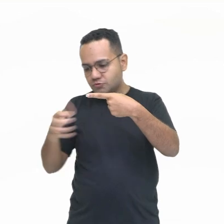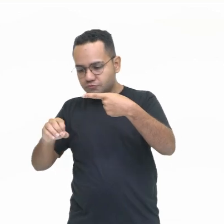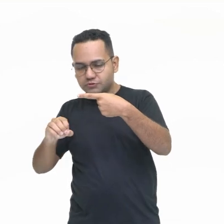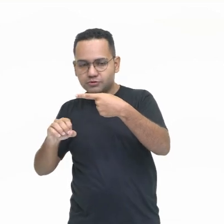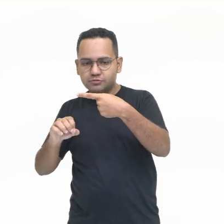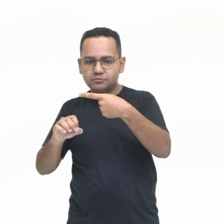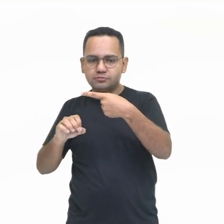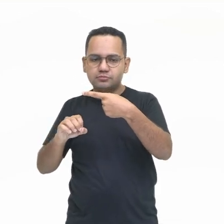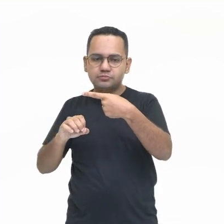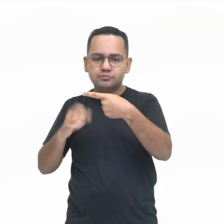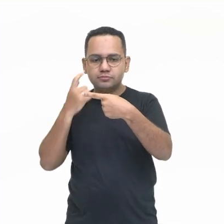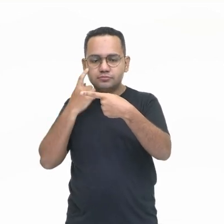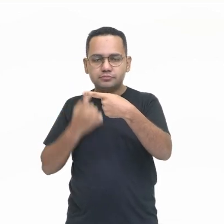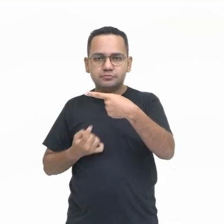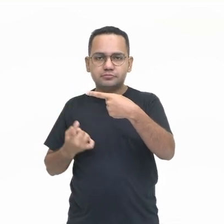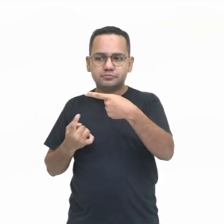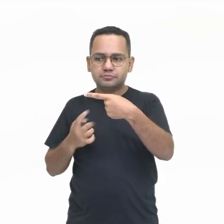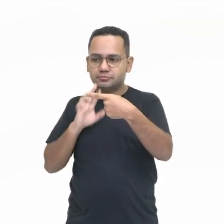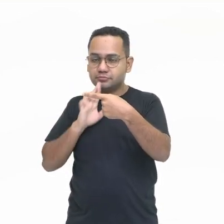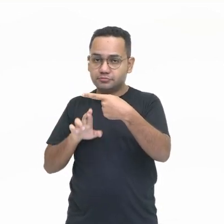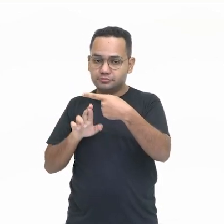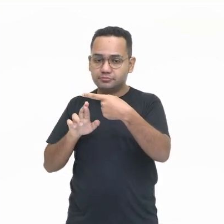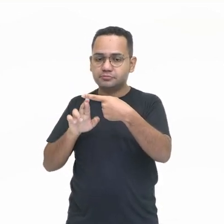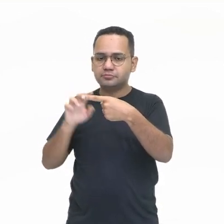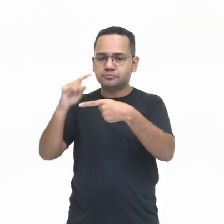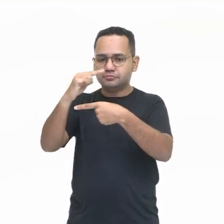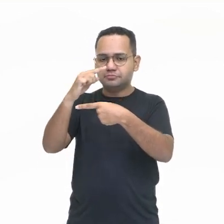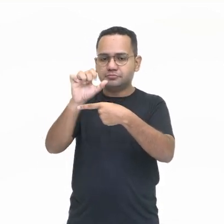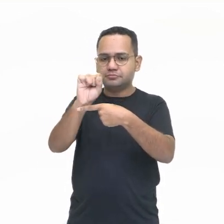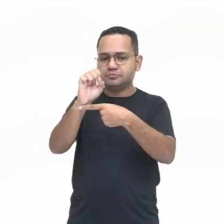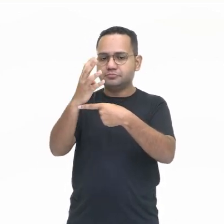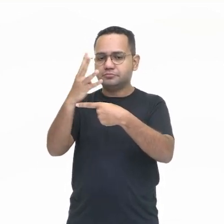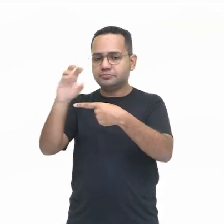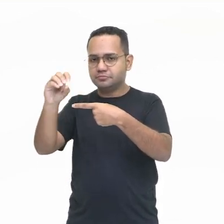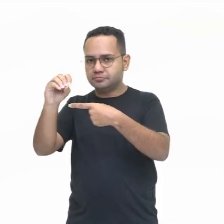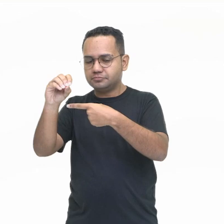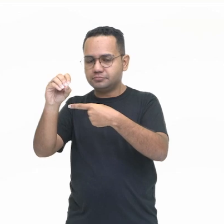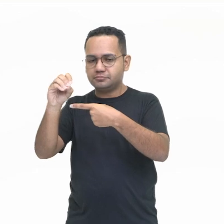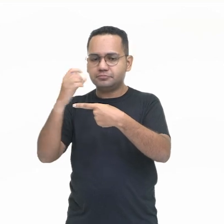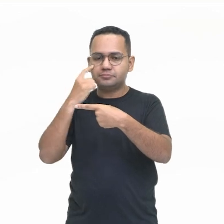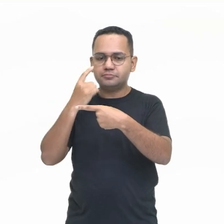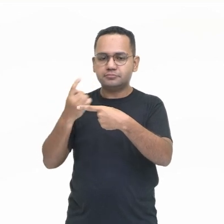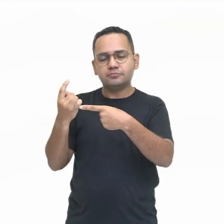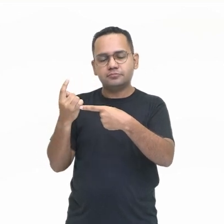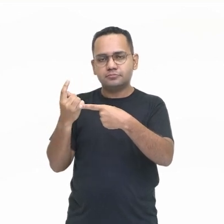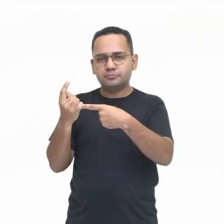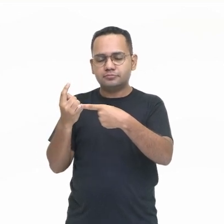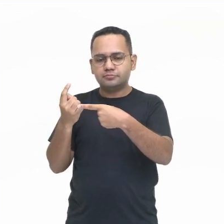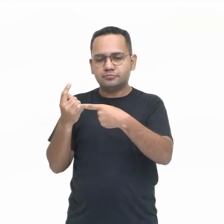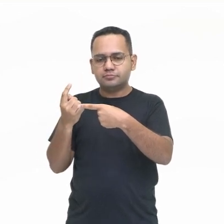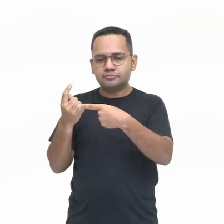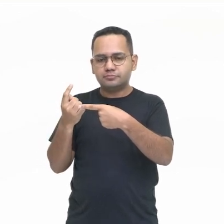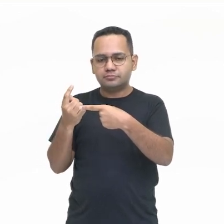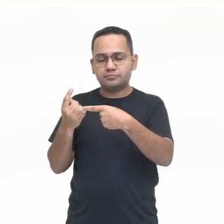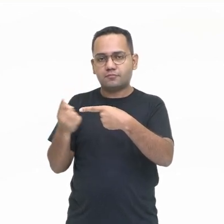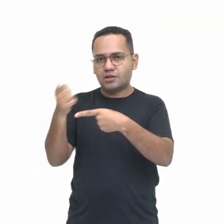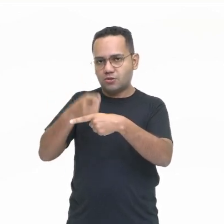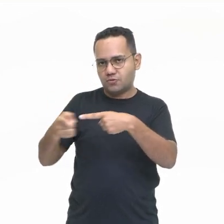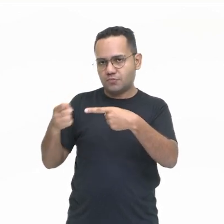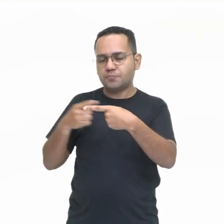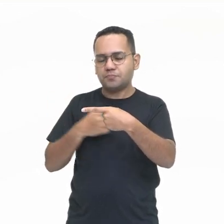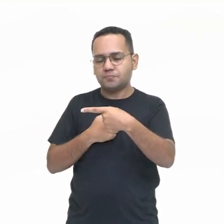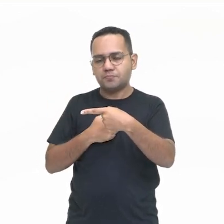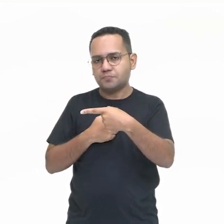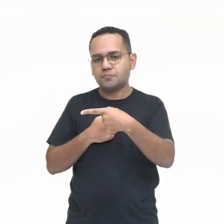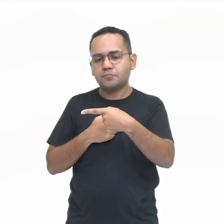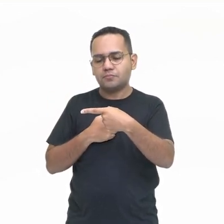vezes menos 5, que é igual a menos 20. E aí nós temos agora uma divisão de 8.400, ou melhor, menos 8.400